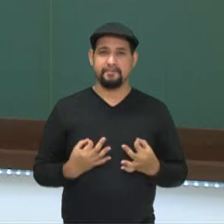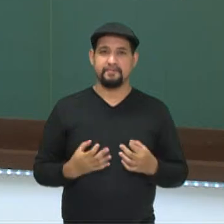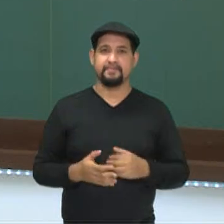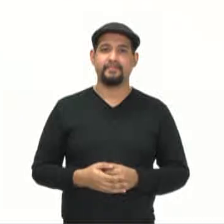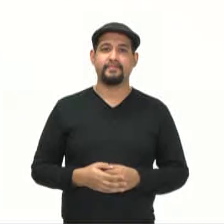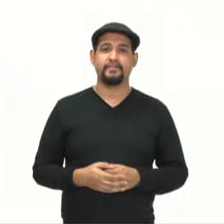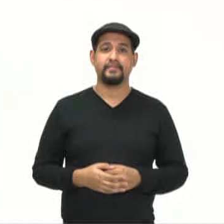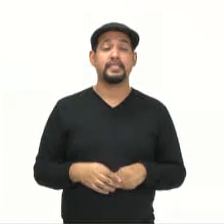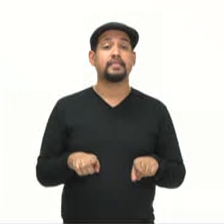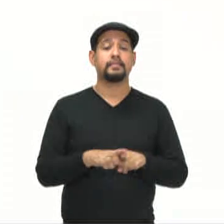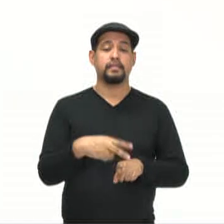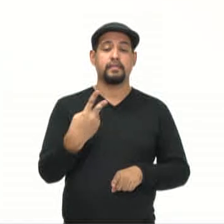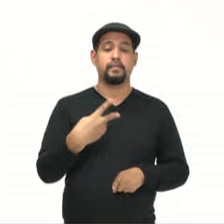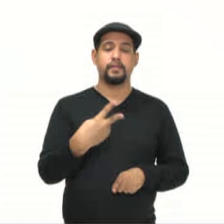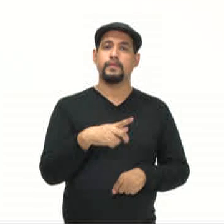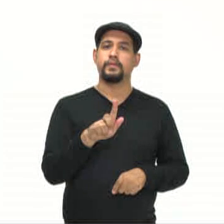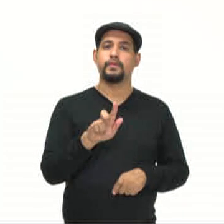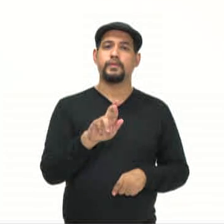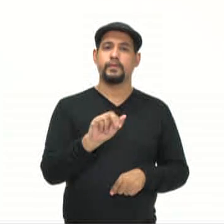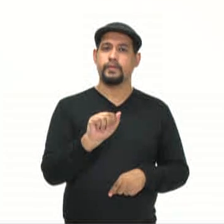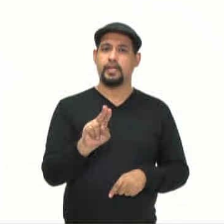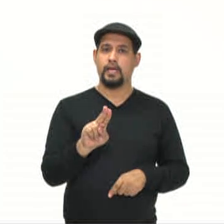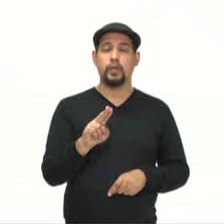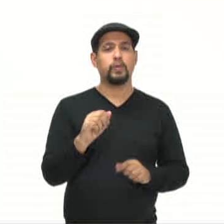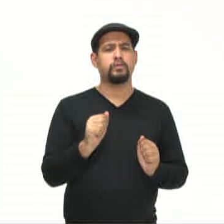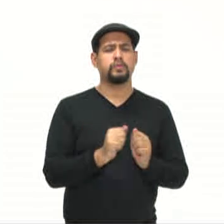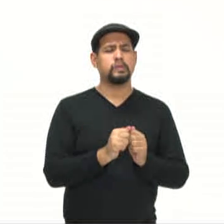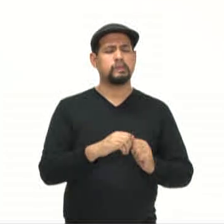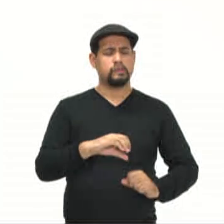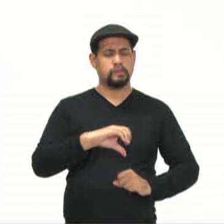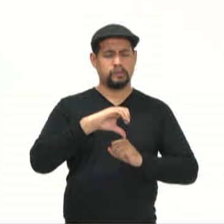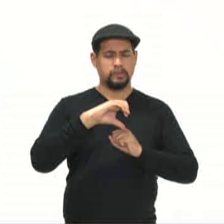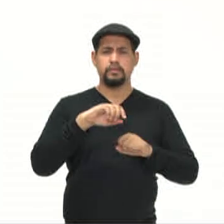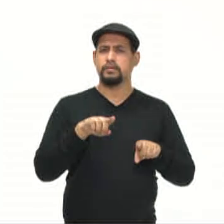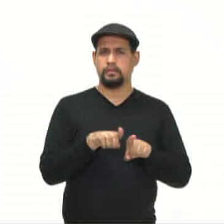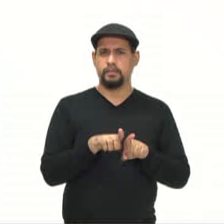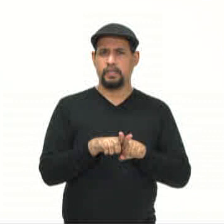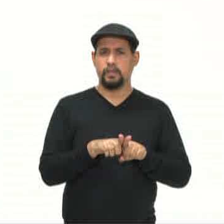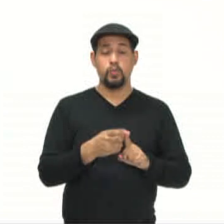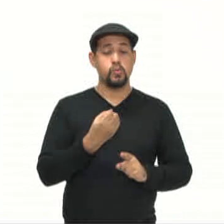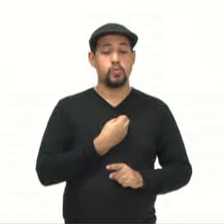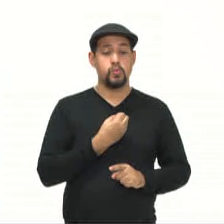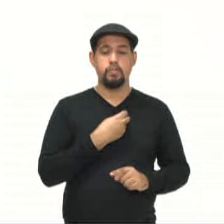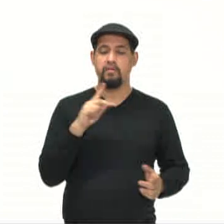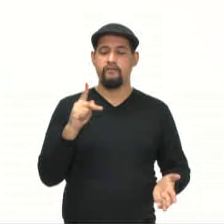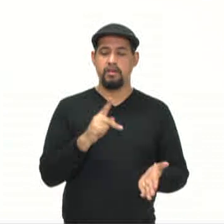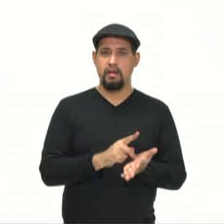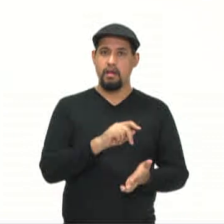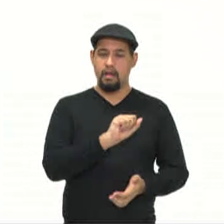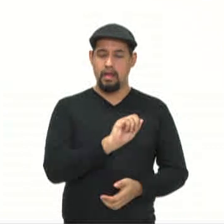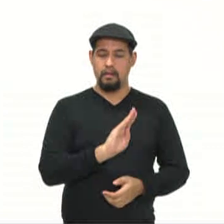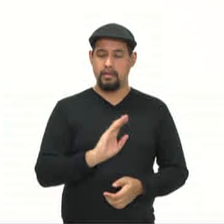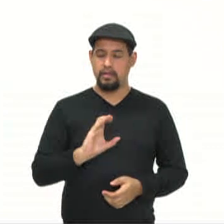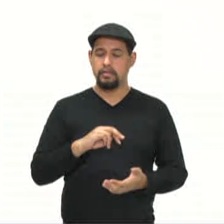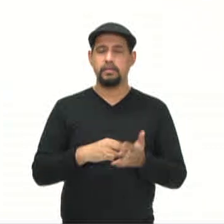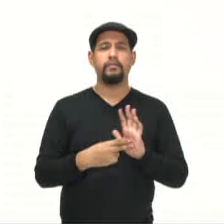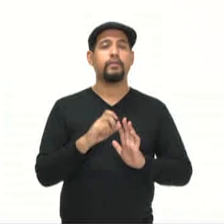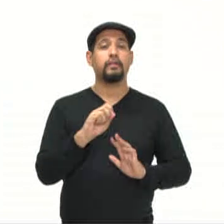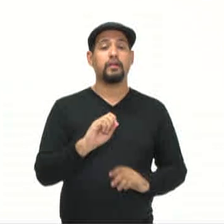Nas equações do segundo grau, então, com uma incógnita, os números reais A, B e C são